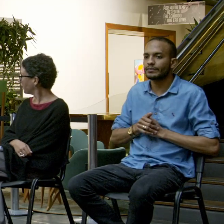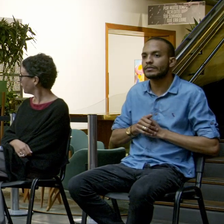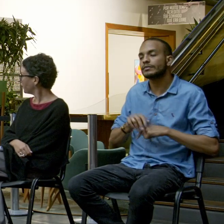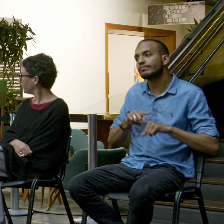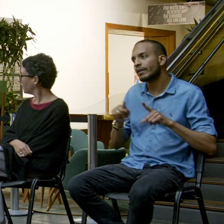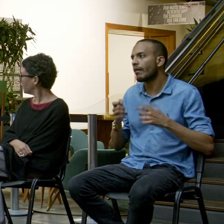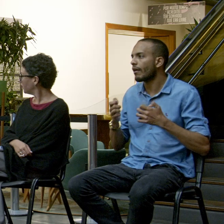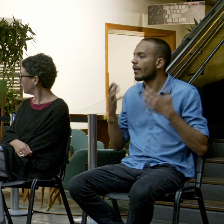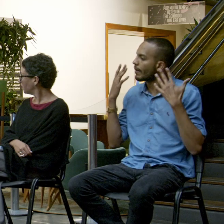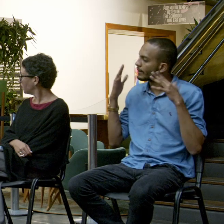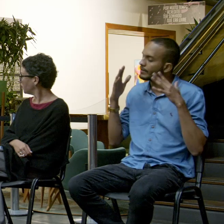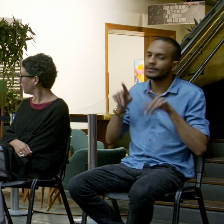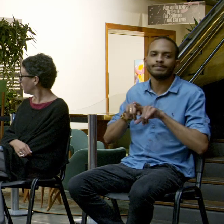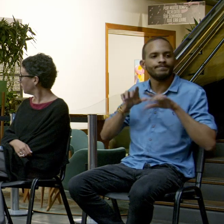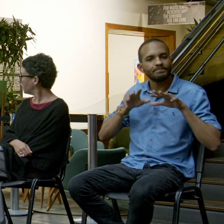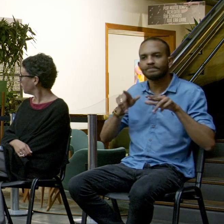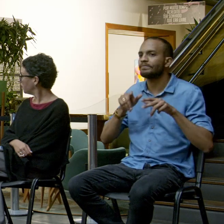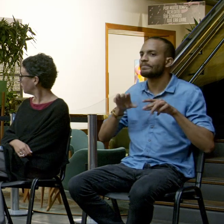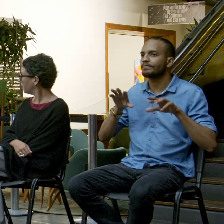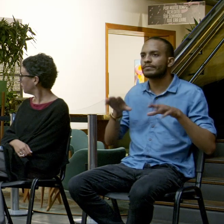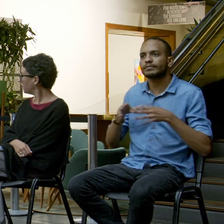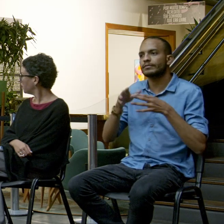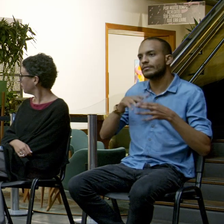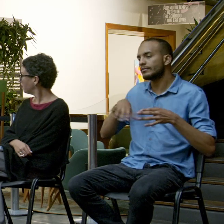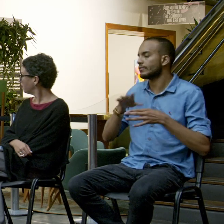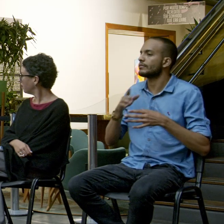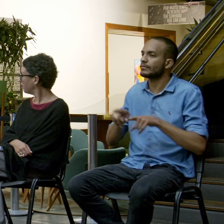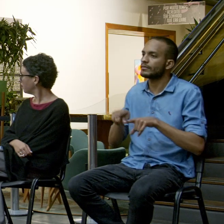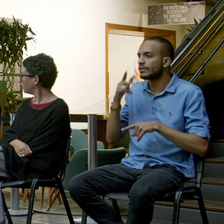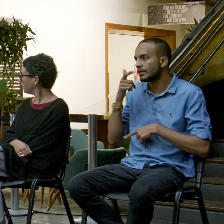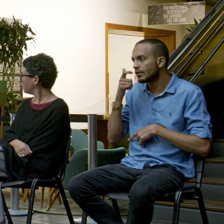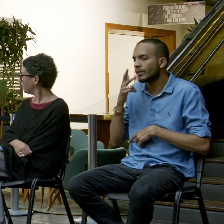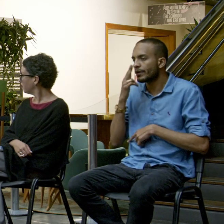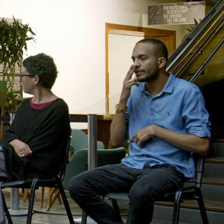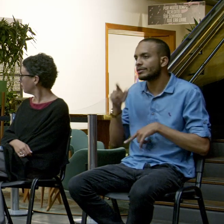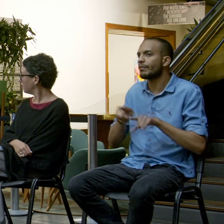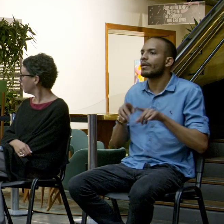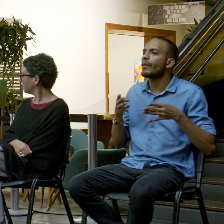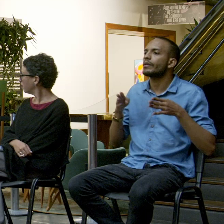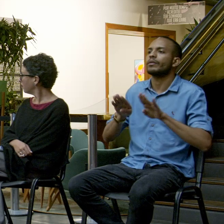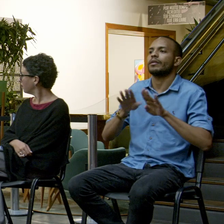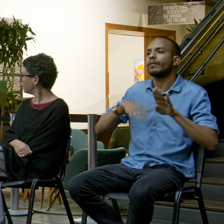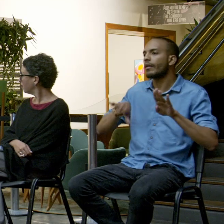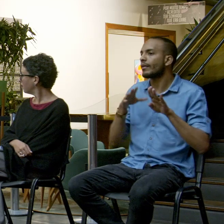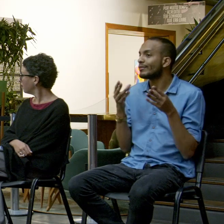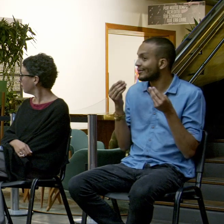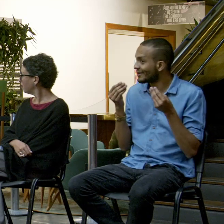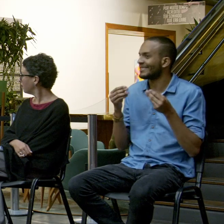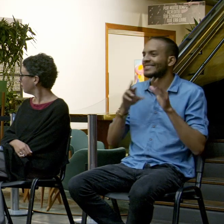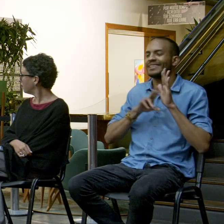Mas queria dar os parabéns também a toda a equipe, porque eu acho que é uma exposição que está